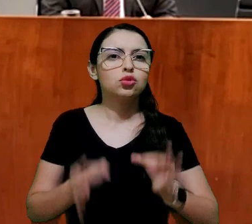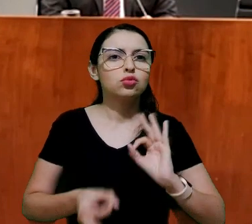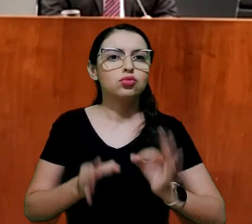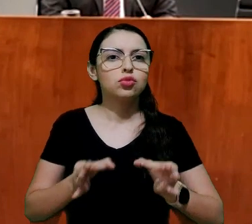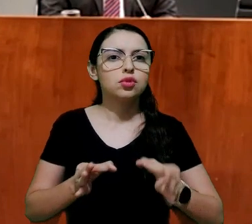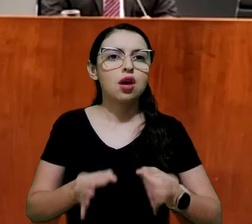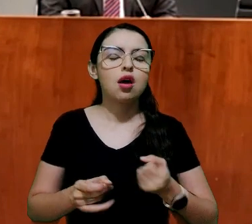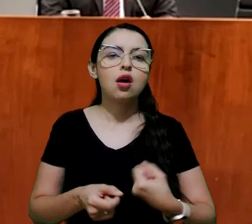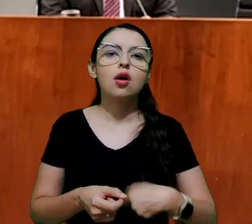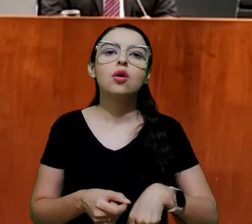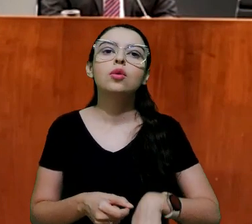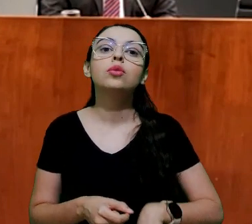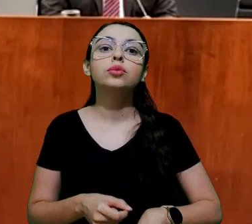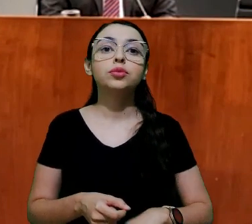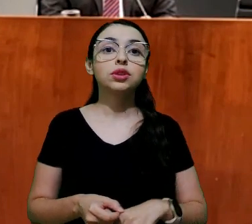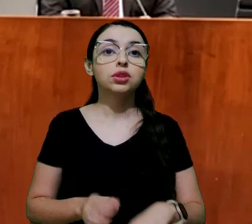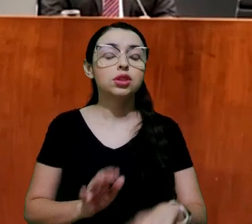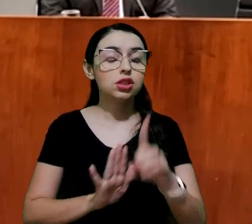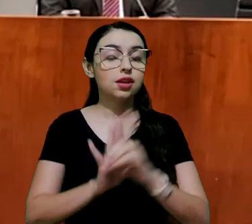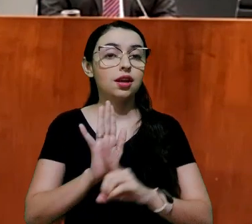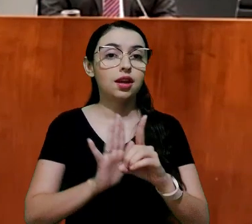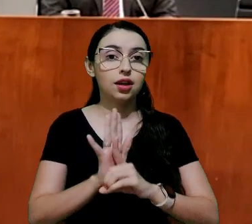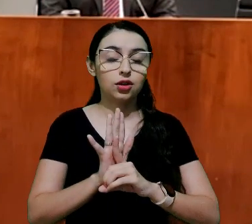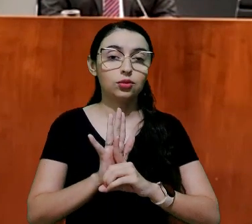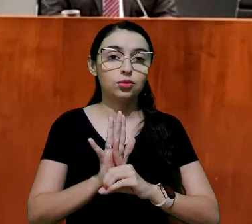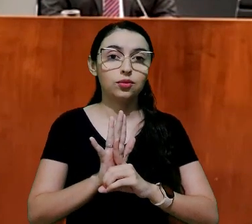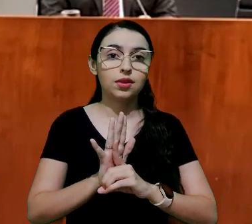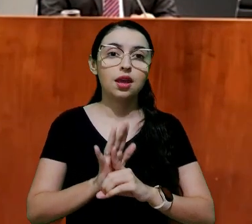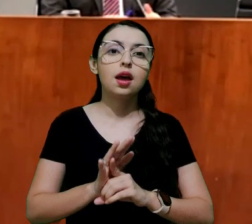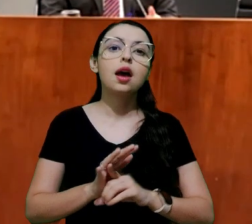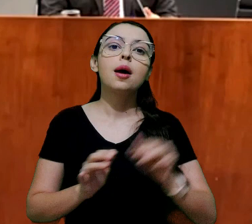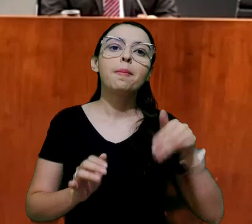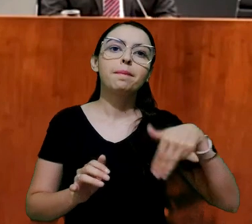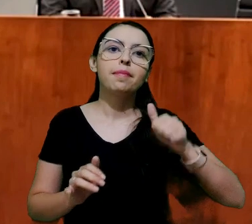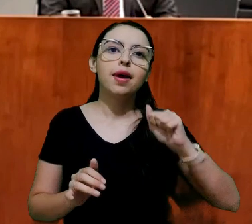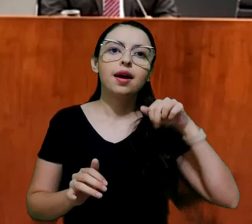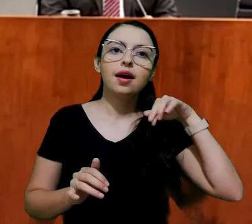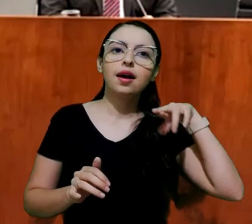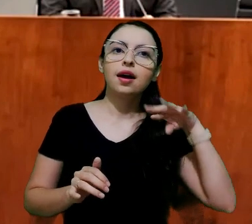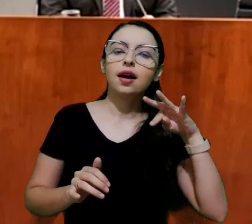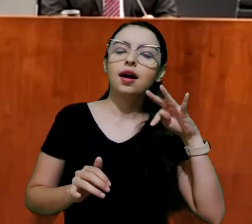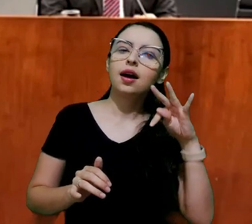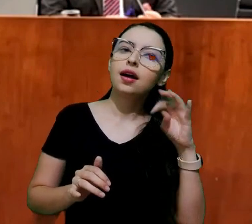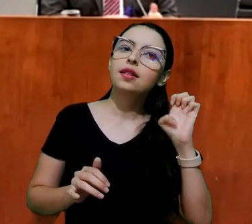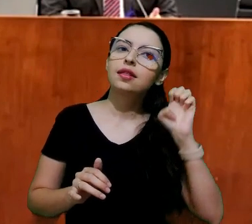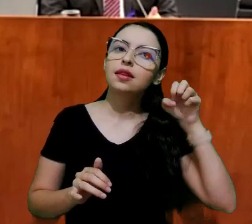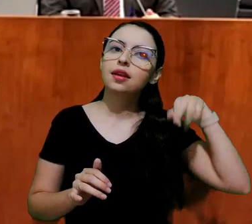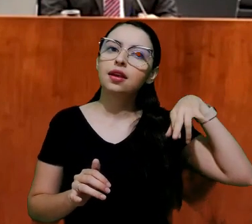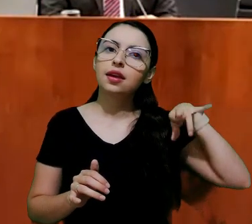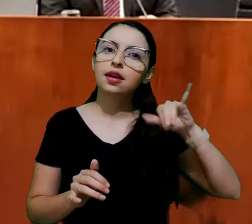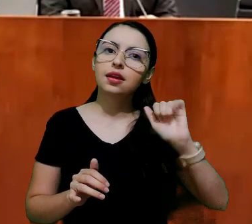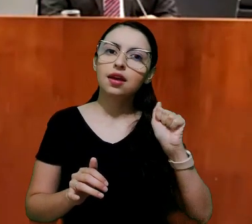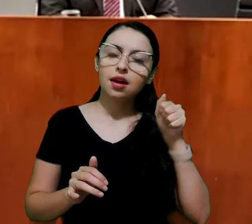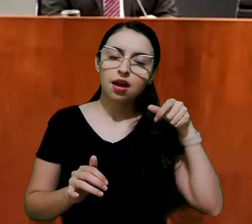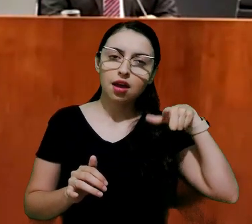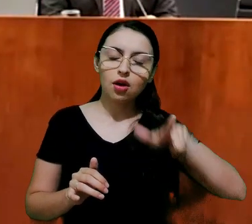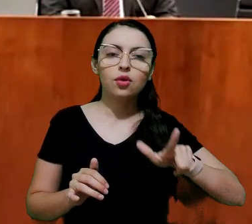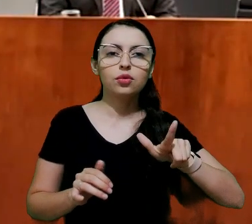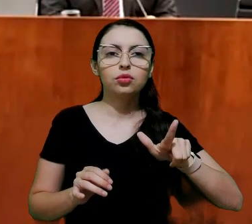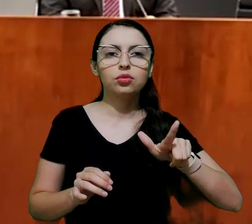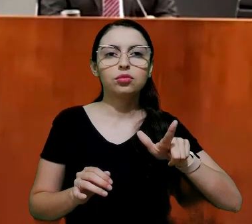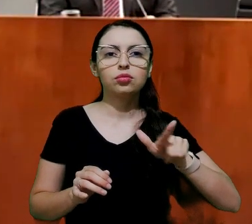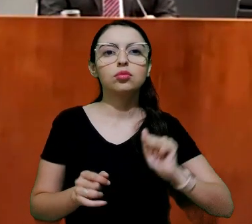como aspectos de direito material, abordando, em razão da restrição de tempo que